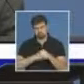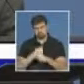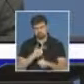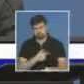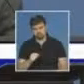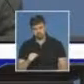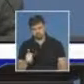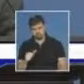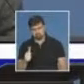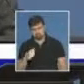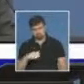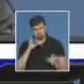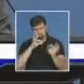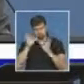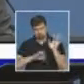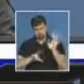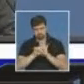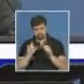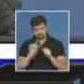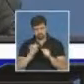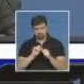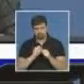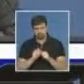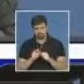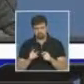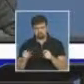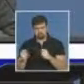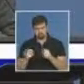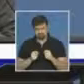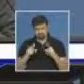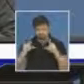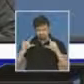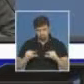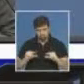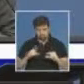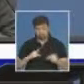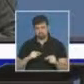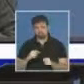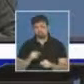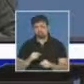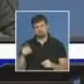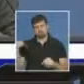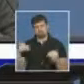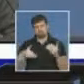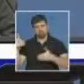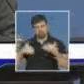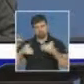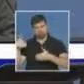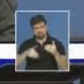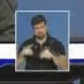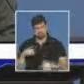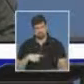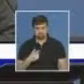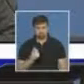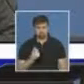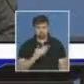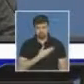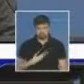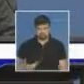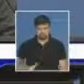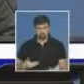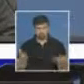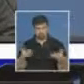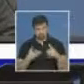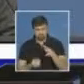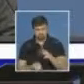Além disso o projeto reduz o controle social EA Participação Popular no próprio fundo que seria